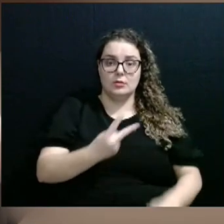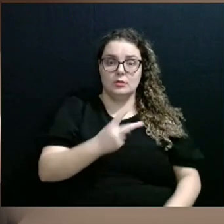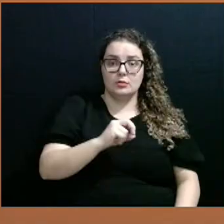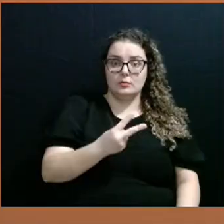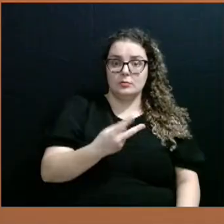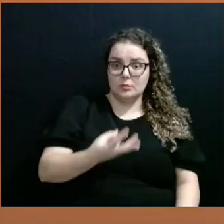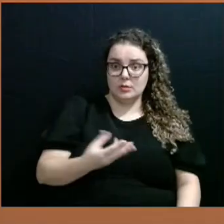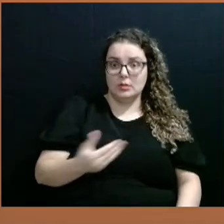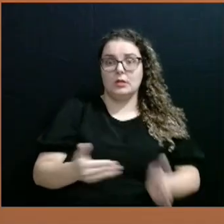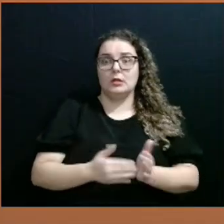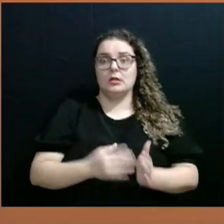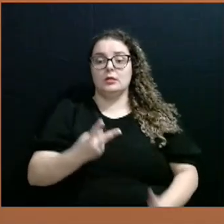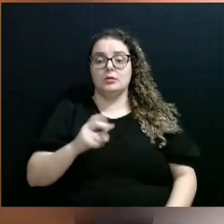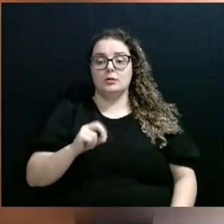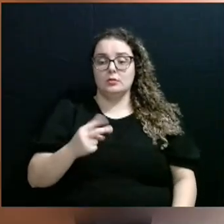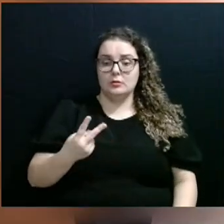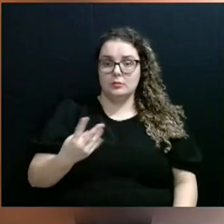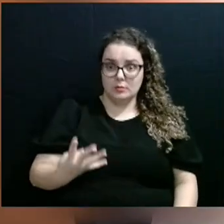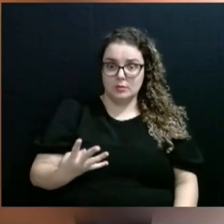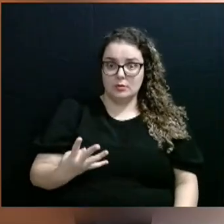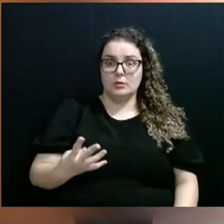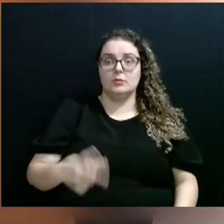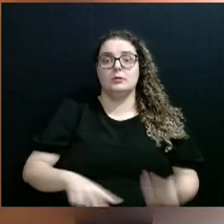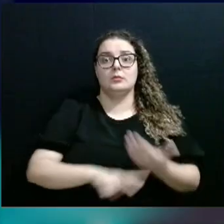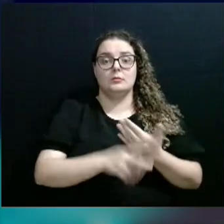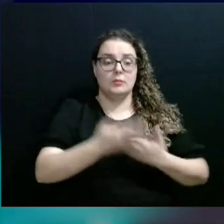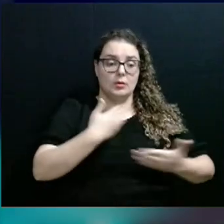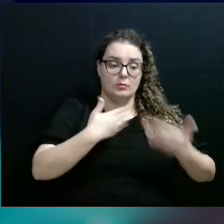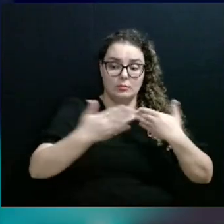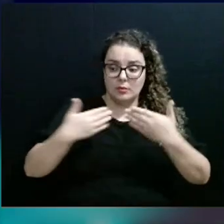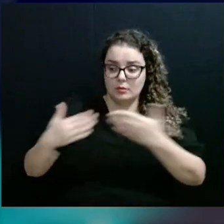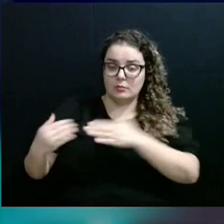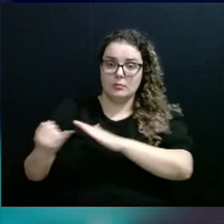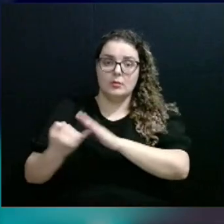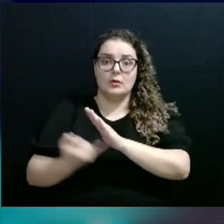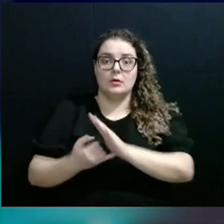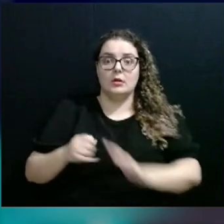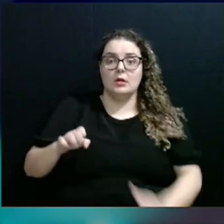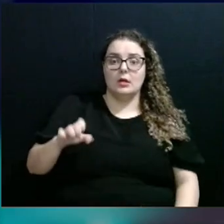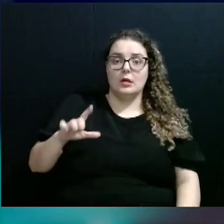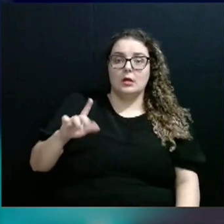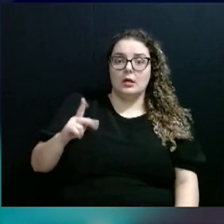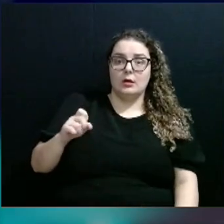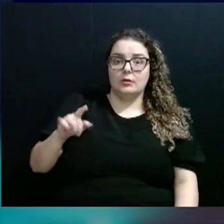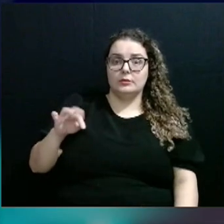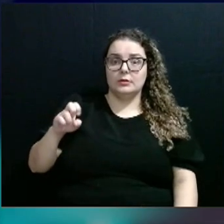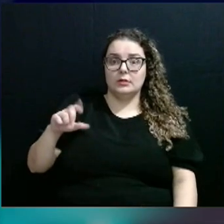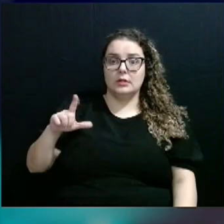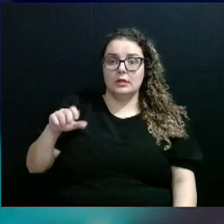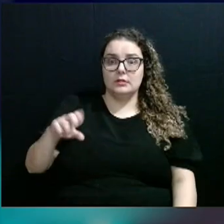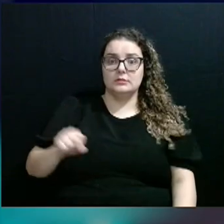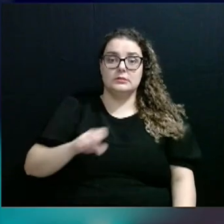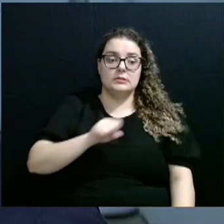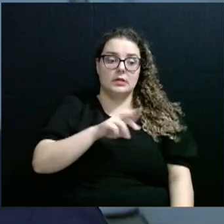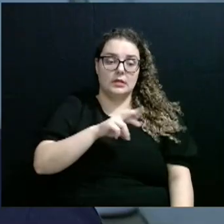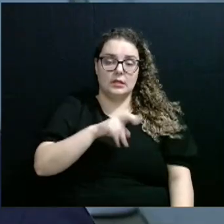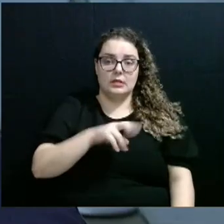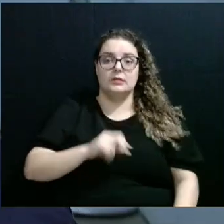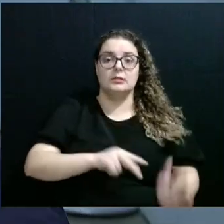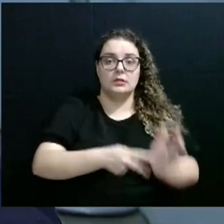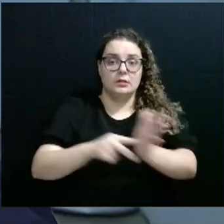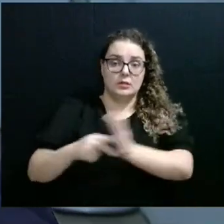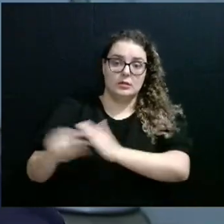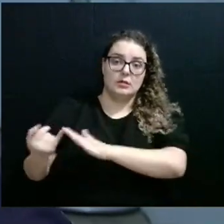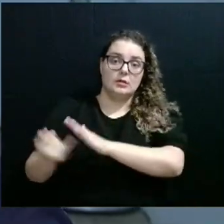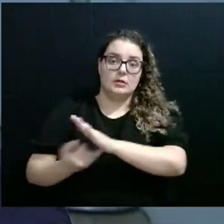2024, fruto da articulação com o Instituto Welter Leser, Sereste Campinas, sindicatos e entidades.